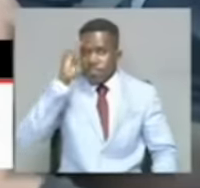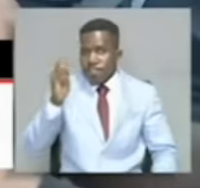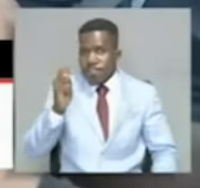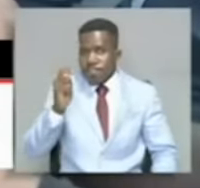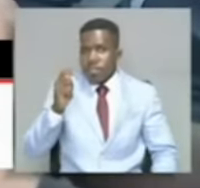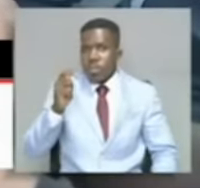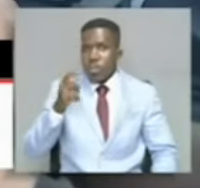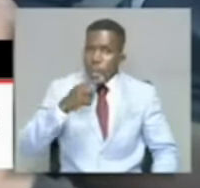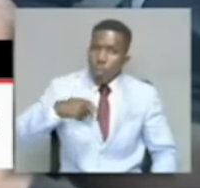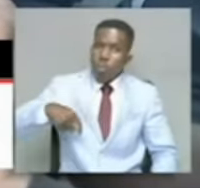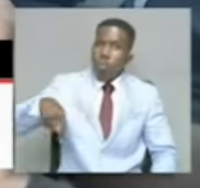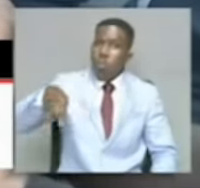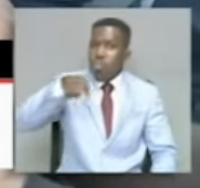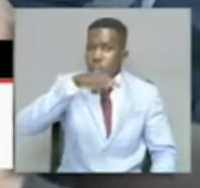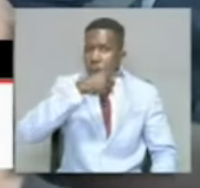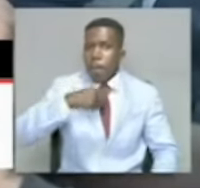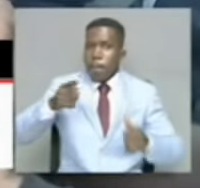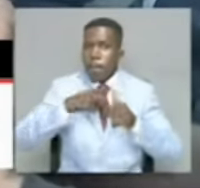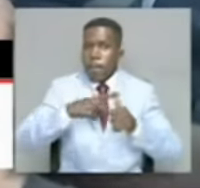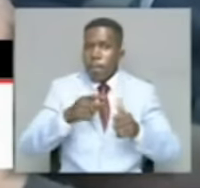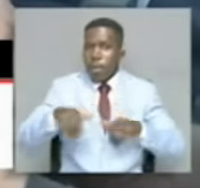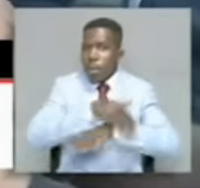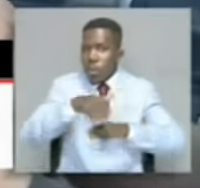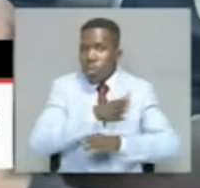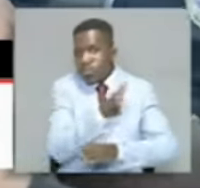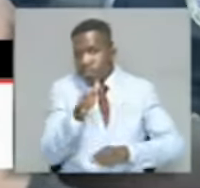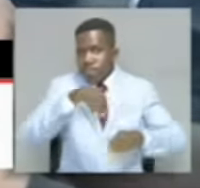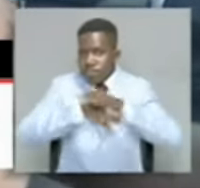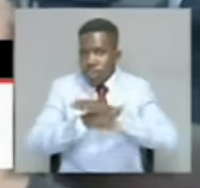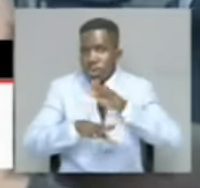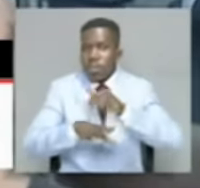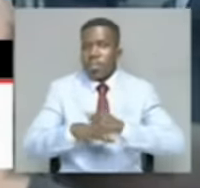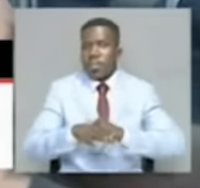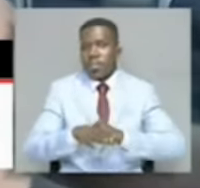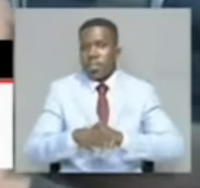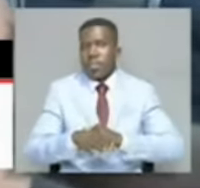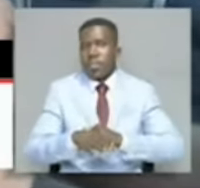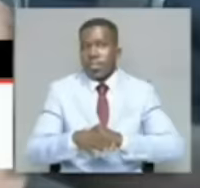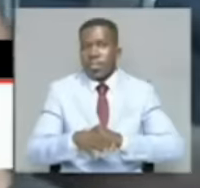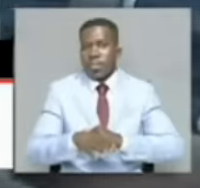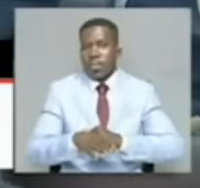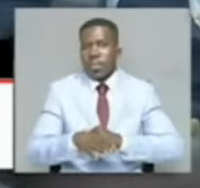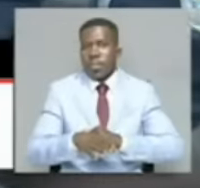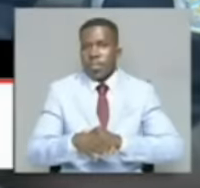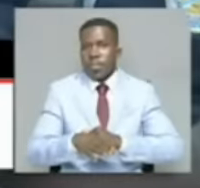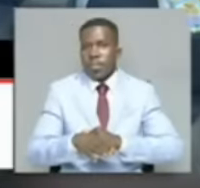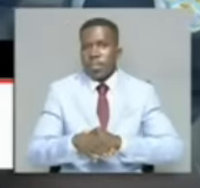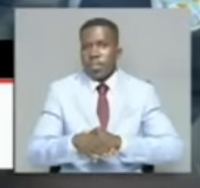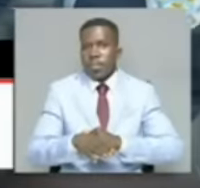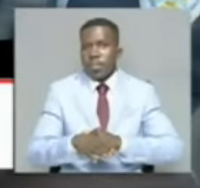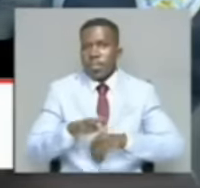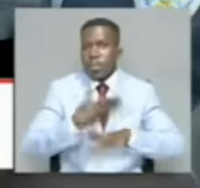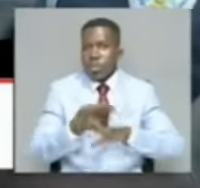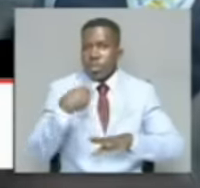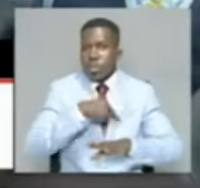sentido ao contrário. Primeira rua do Patriota, eles entraram. Sentido contrário. Primeira rua, eles entraram. Lá